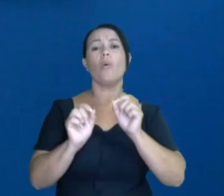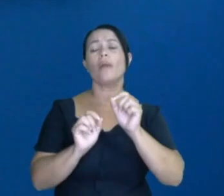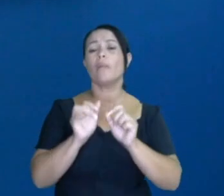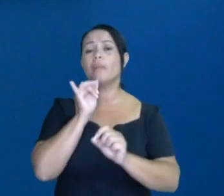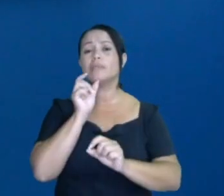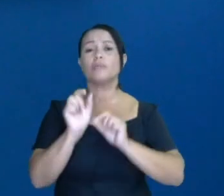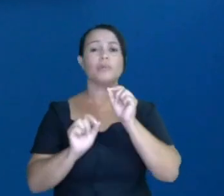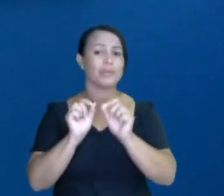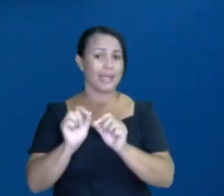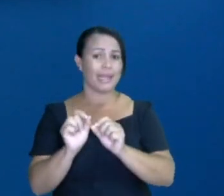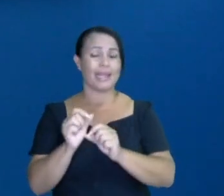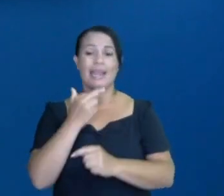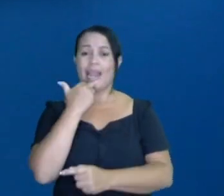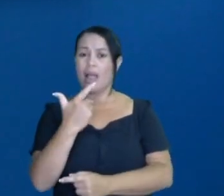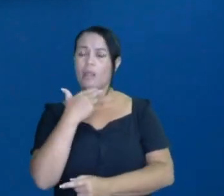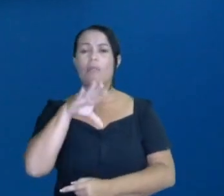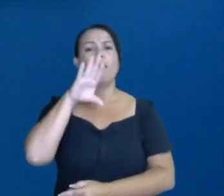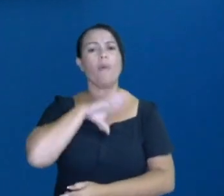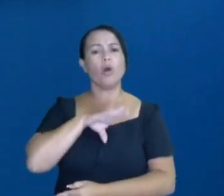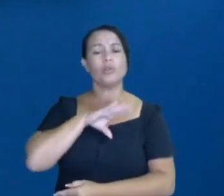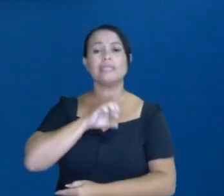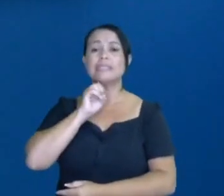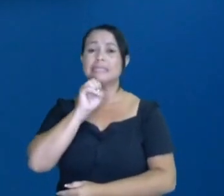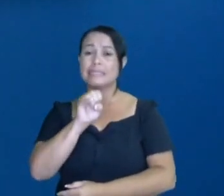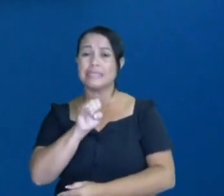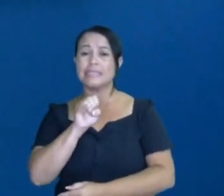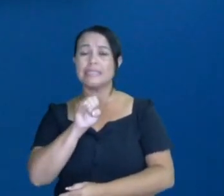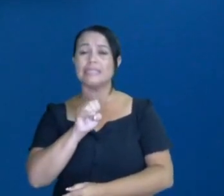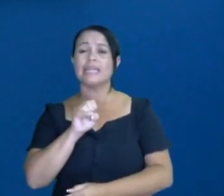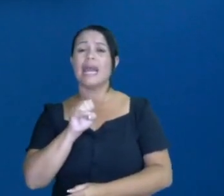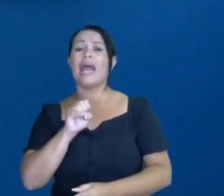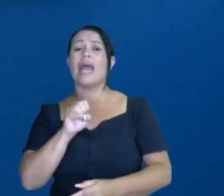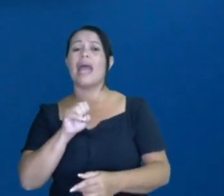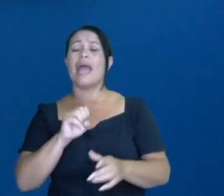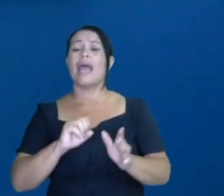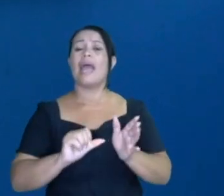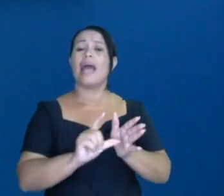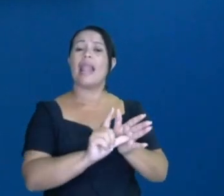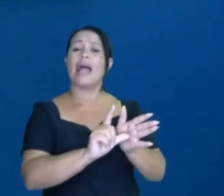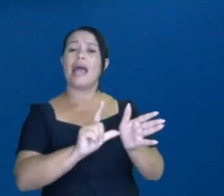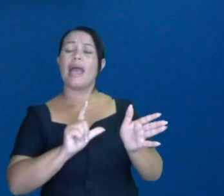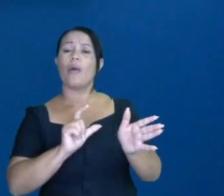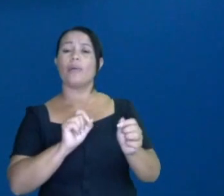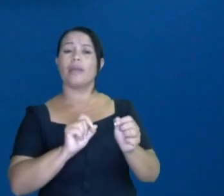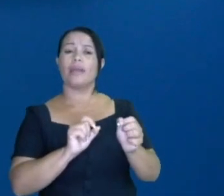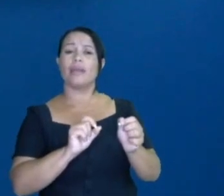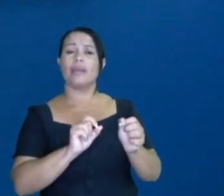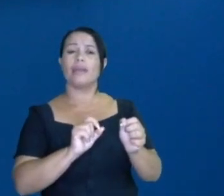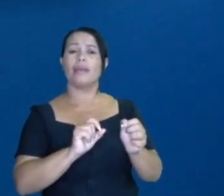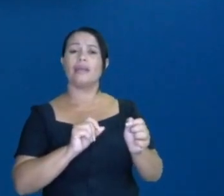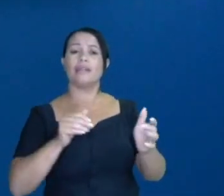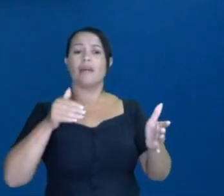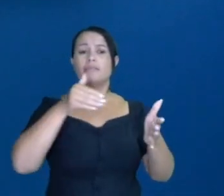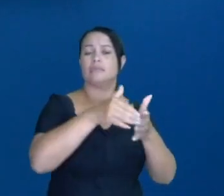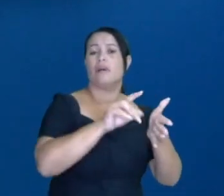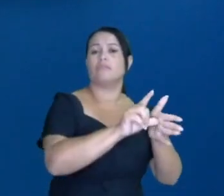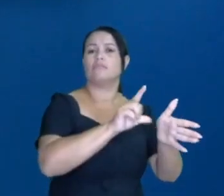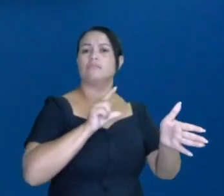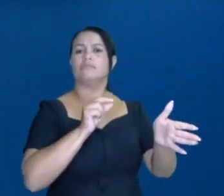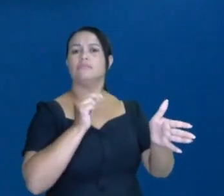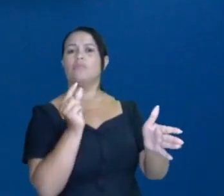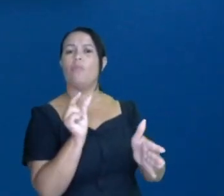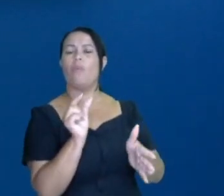na língua portuguesa é se ela é a penúltima sílaba tônica de trás para